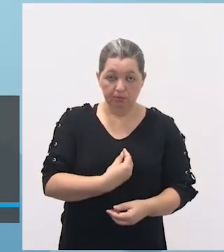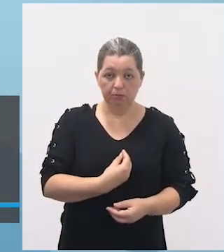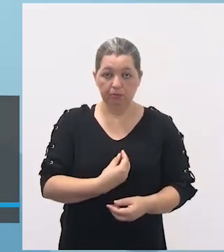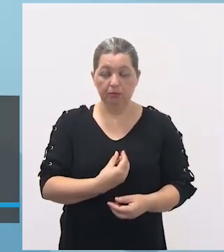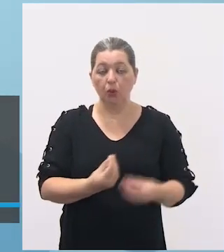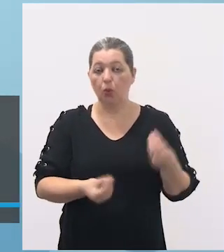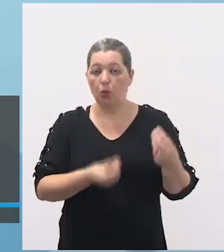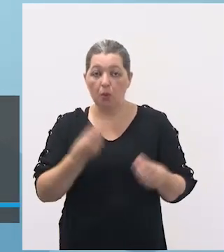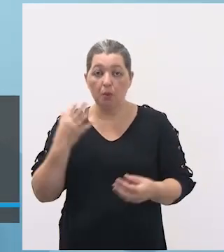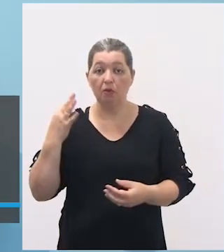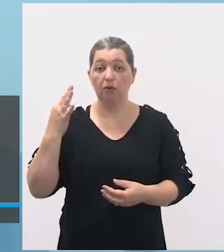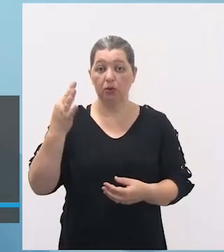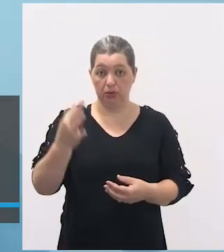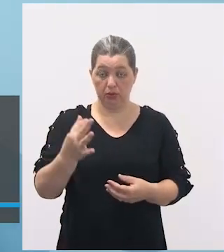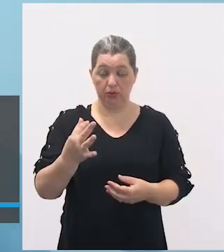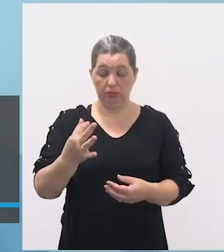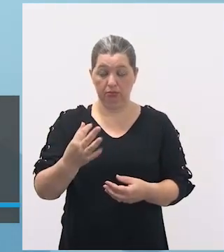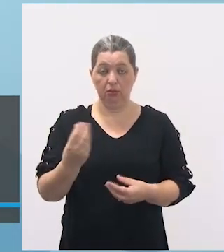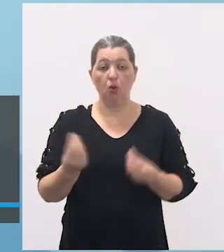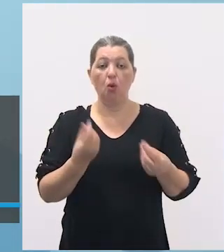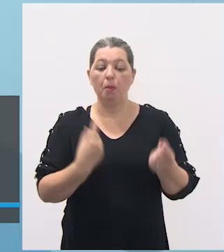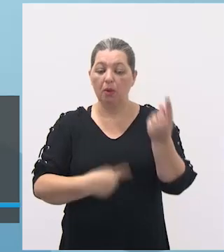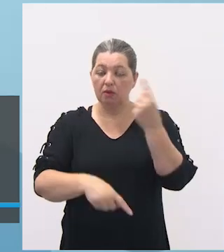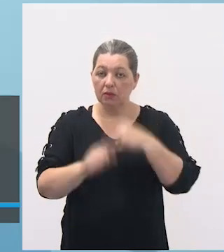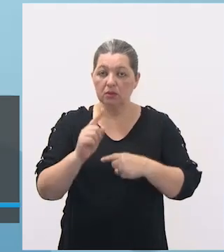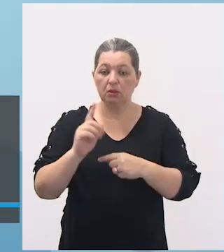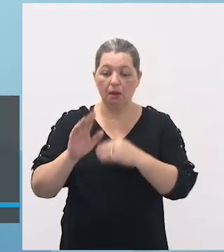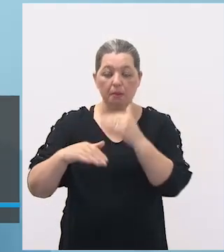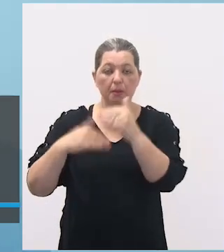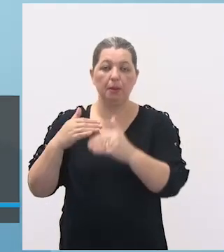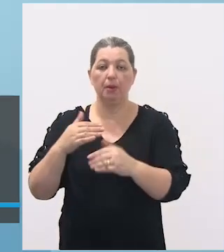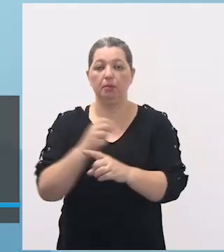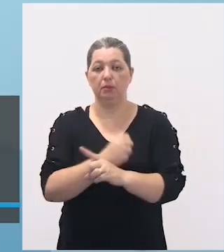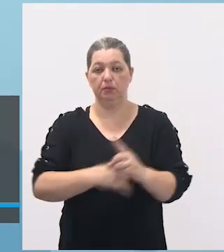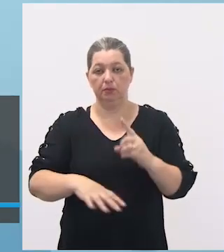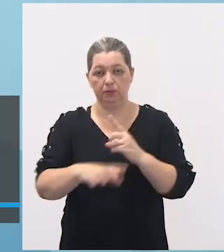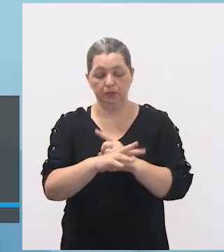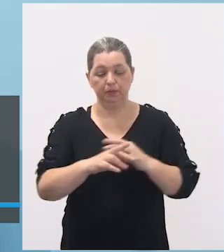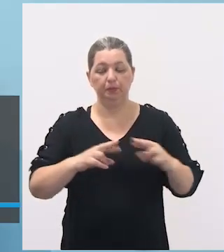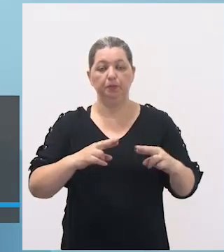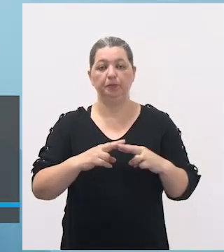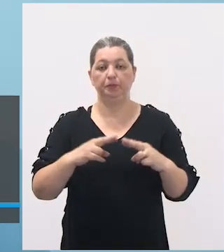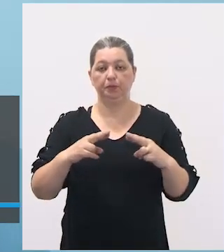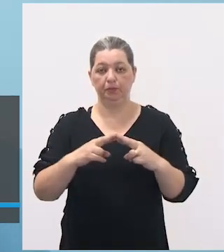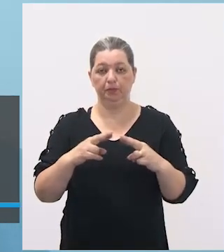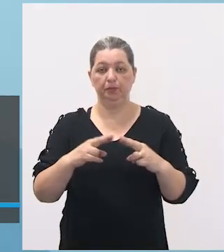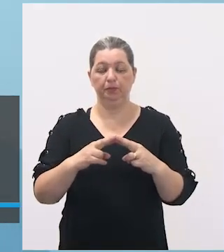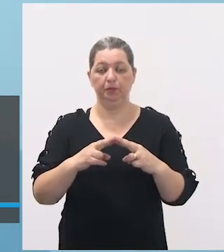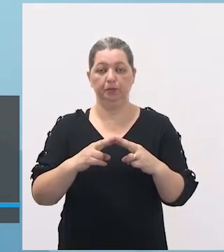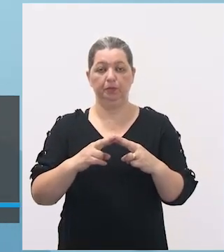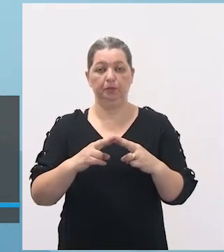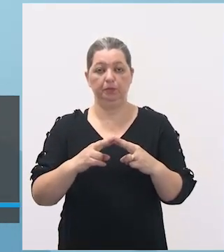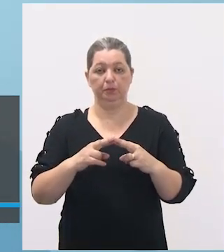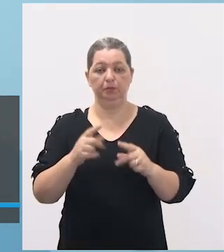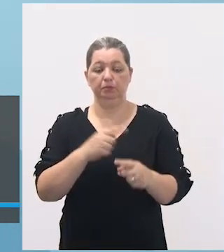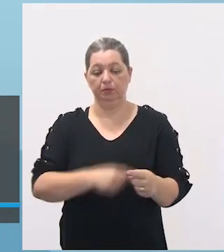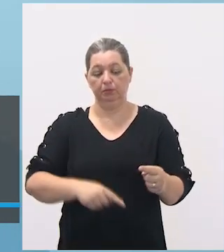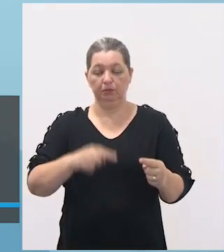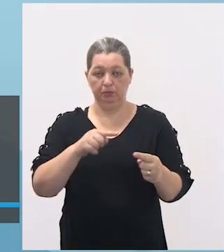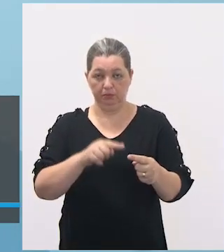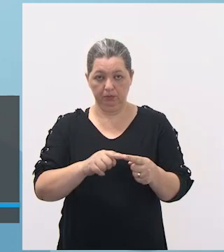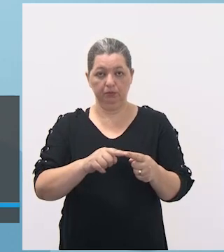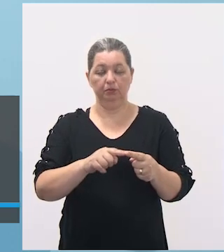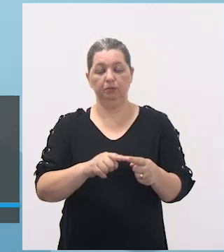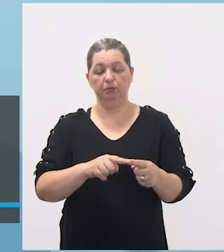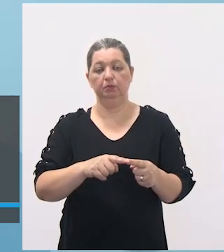para frente, né? Como avançar enquanto sociedade, enquanto rede, em direção a uma educação melhor,